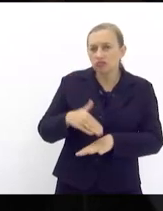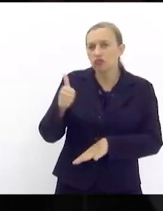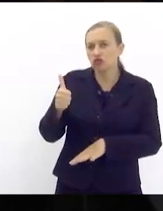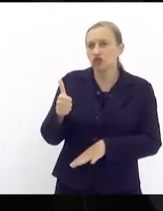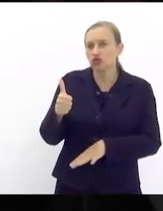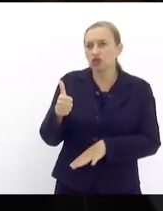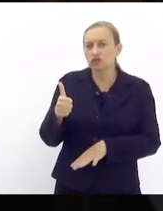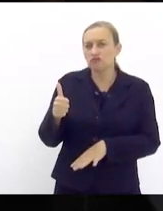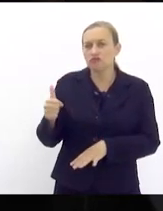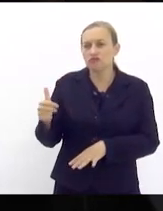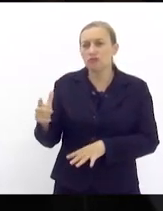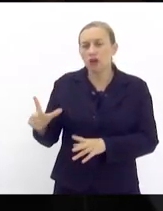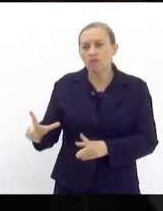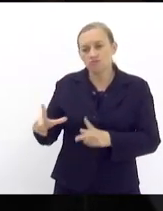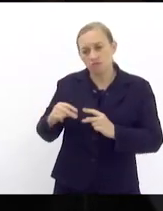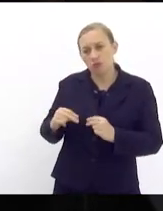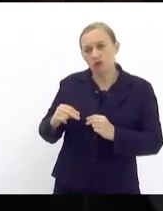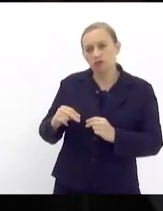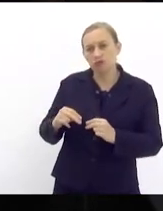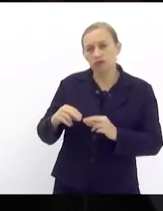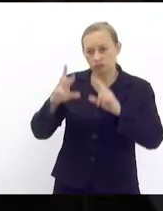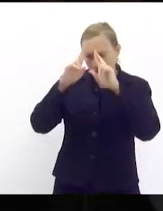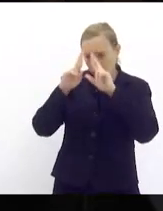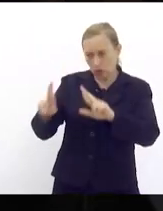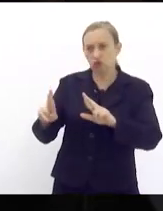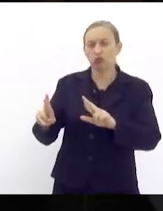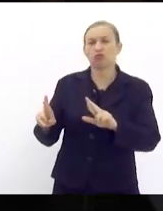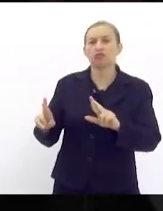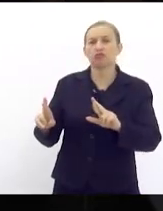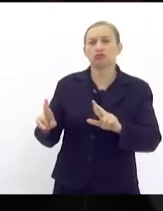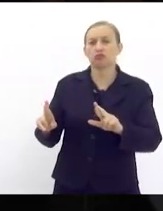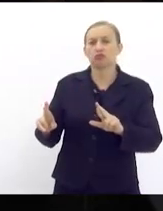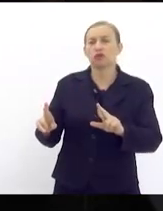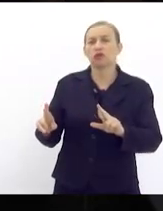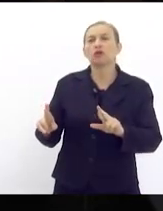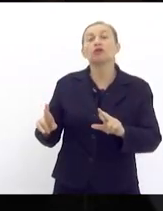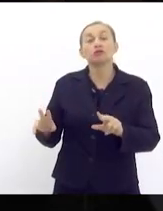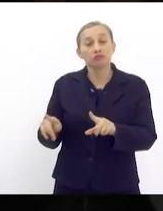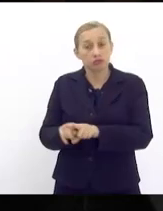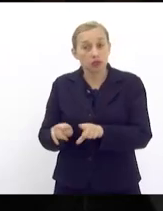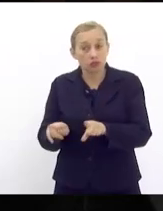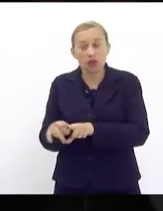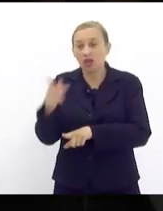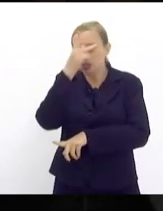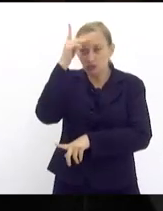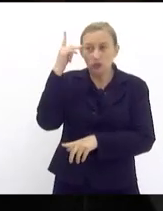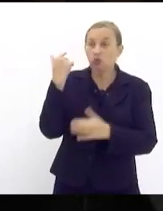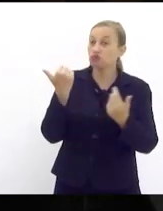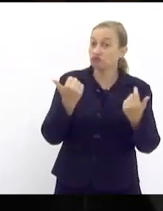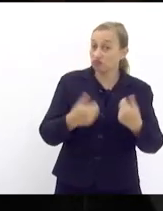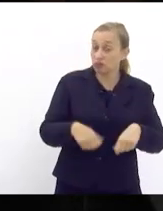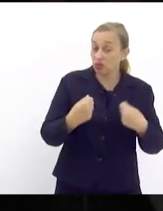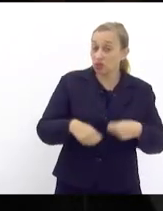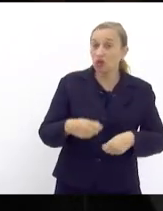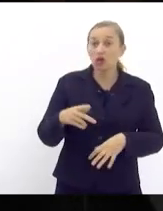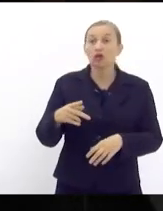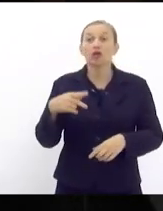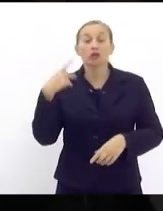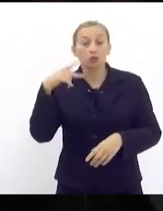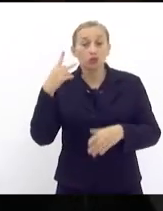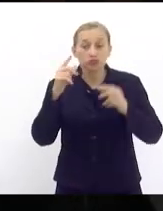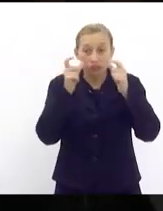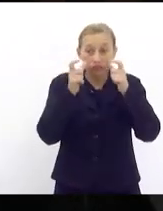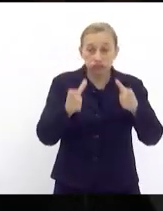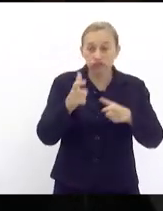e merecem ter seus direitos respeitados evidentemente inclusive aquelas pessoas que precisam das políticas de atenção